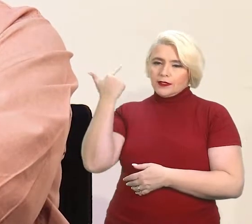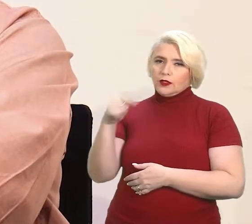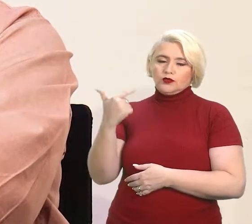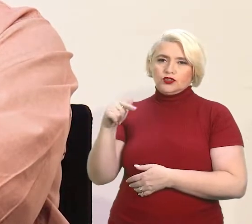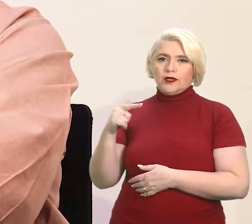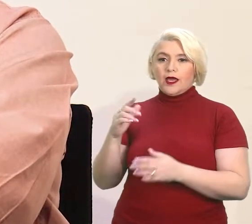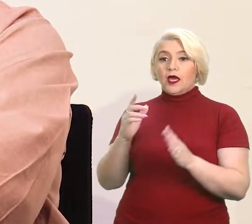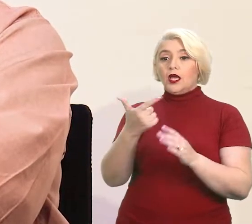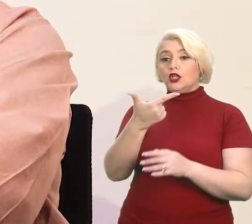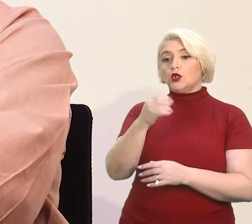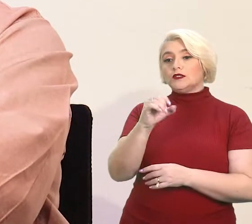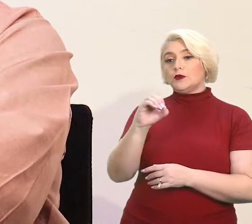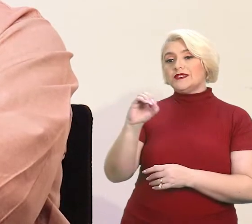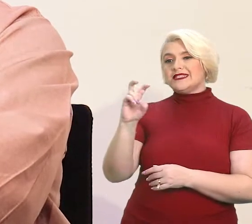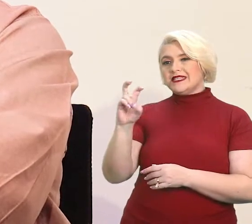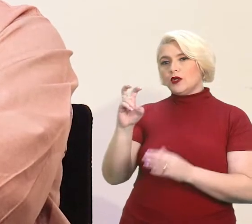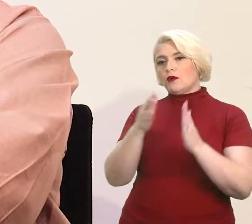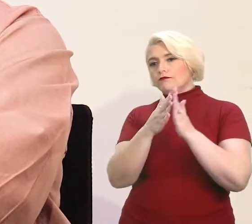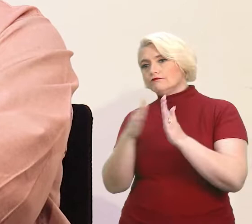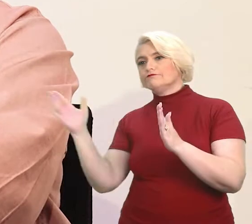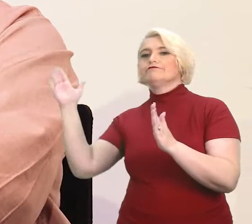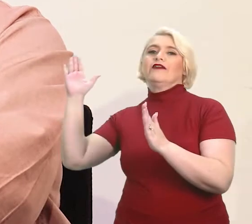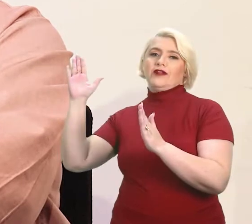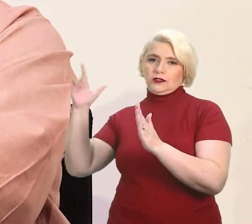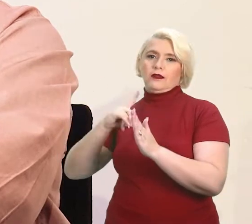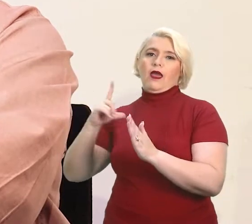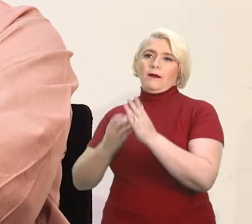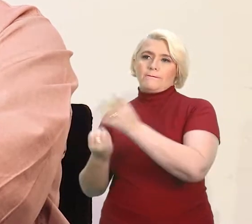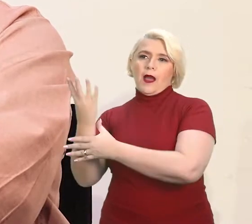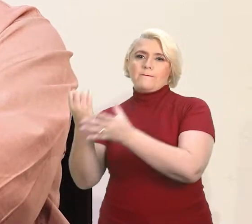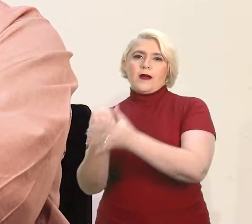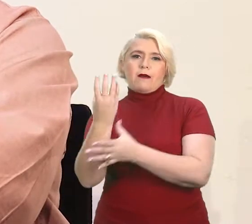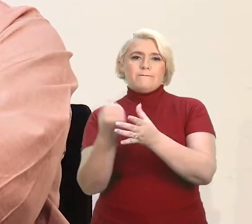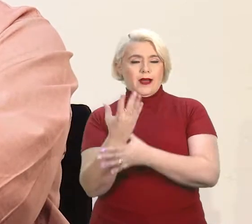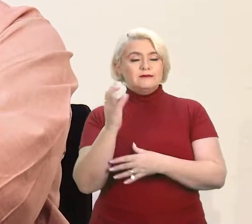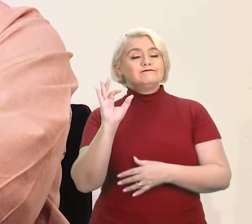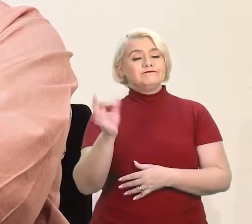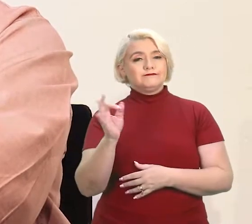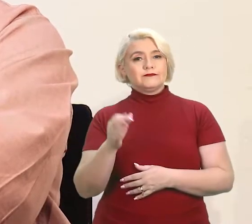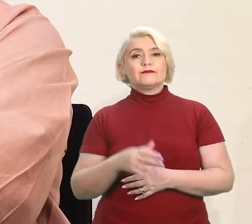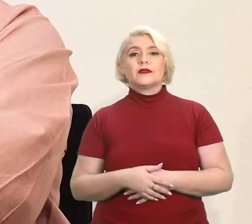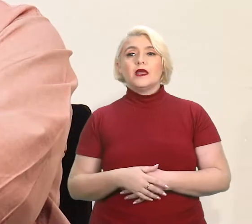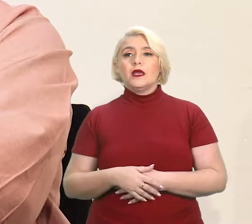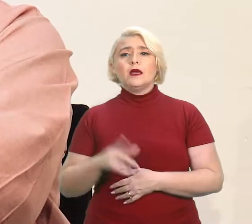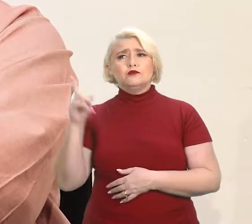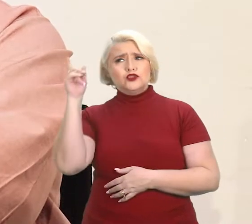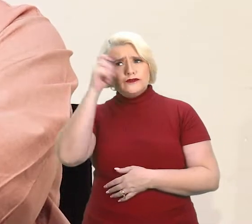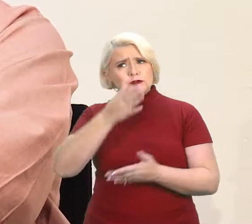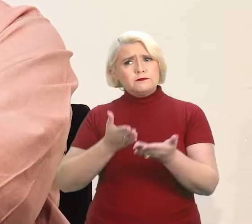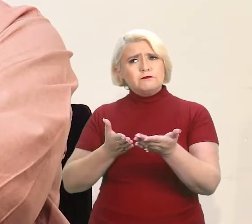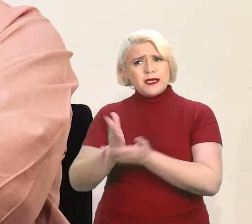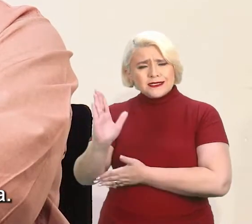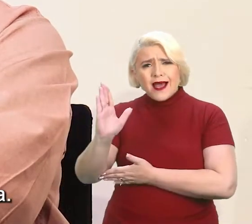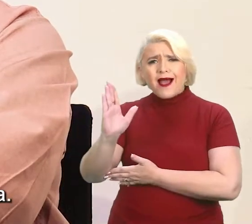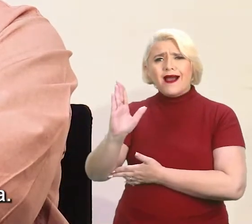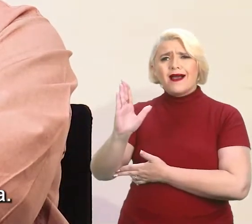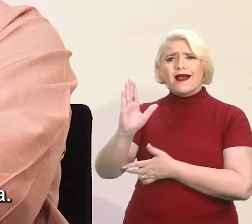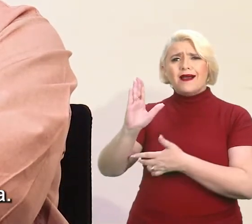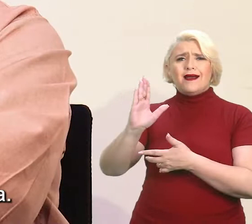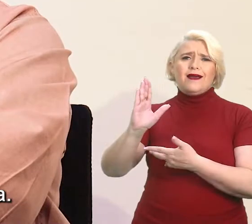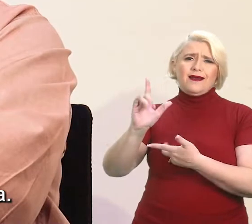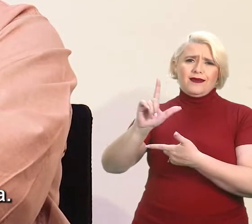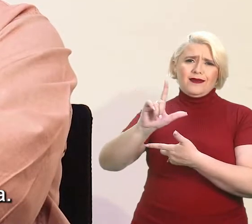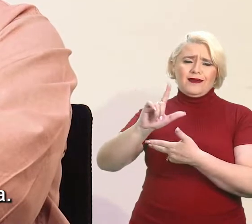2005, 2006 para cá. Exato. E era muito difícil passar no vestibular. O da Federal, então,